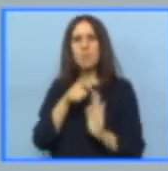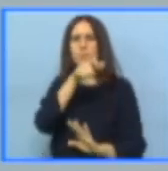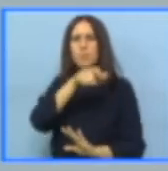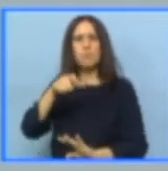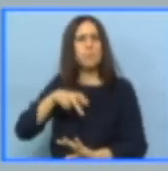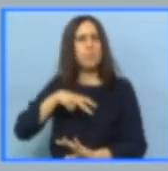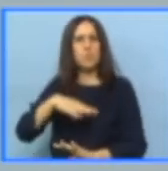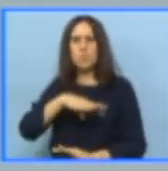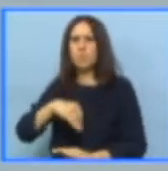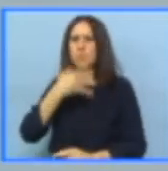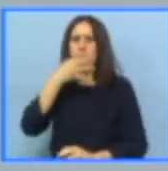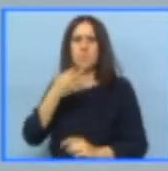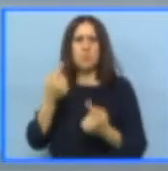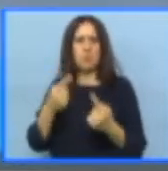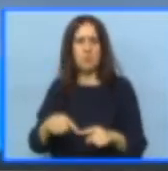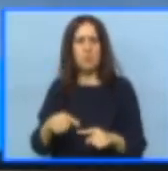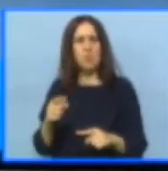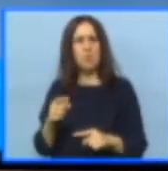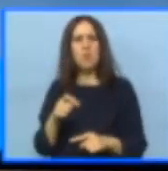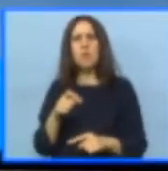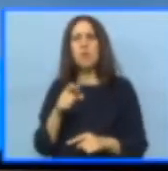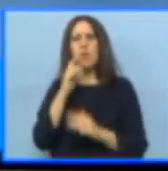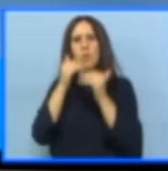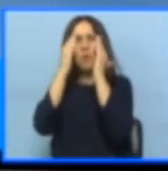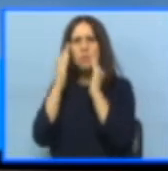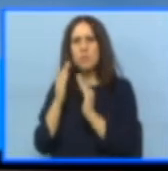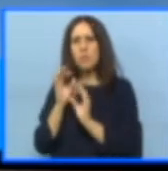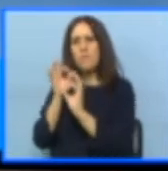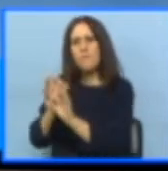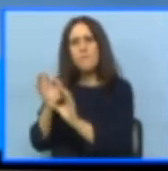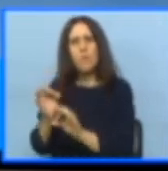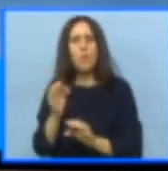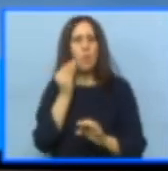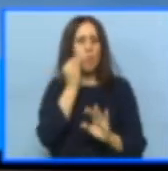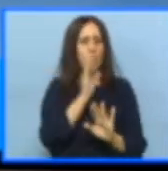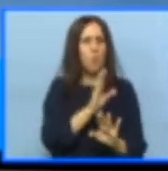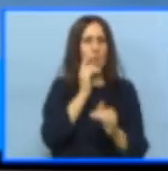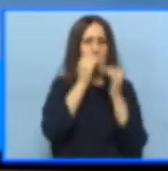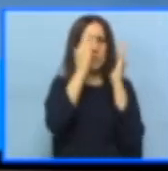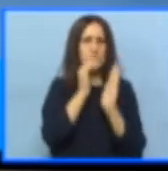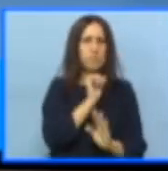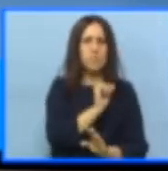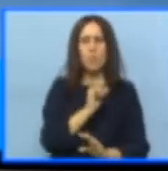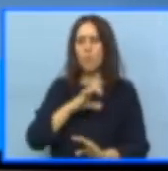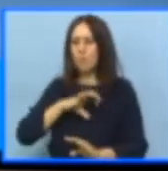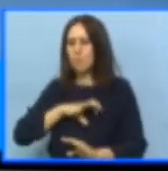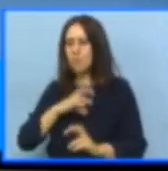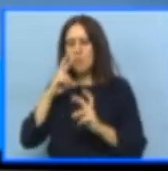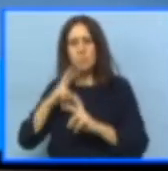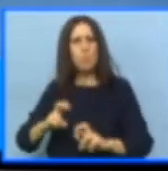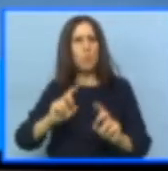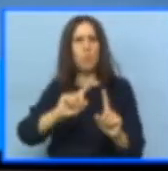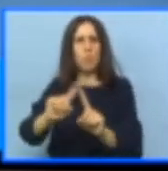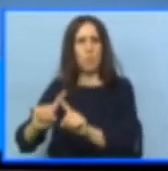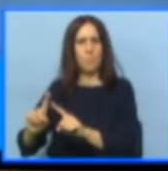todo o mundo, nós encontramos ou um nicho de Nossa Senhora, ou encontramos uma pagela de Nossa Senhora ou uma medalha, portanto encontramos isso em todo lado.